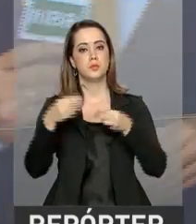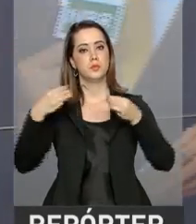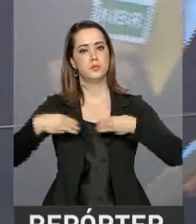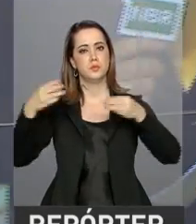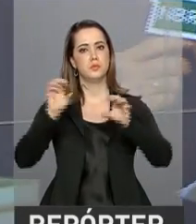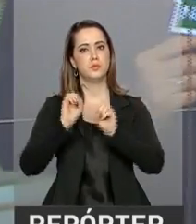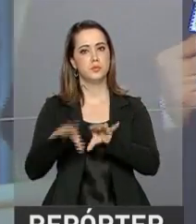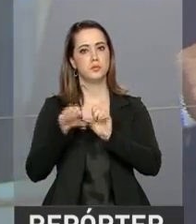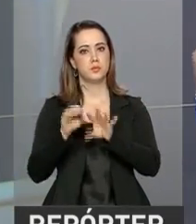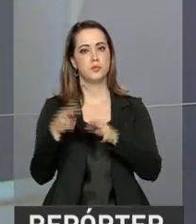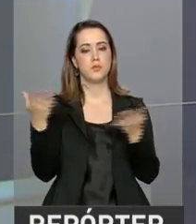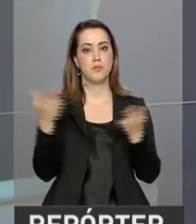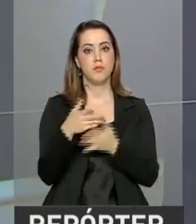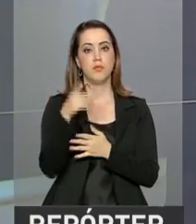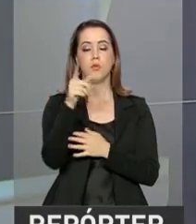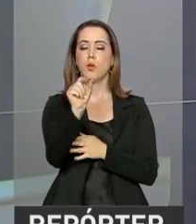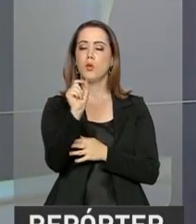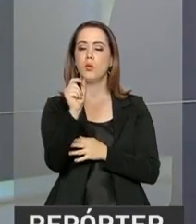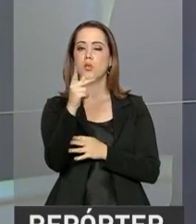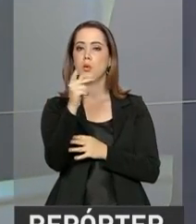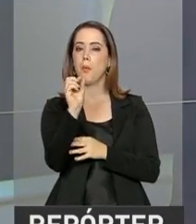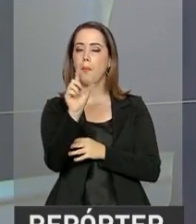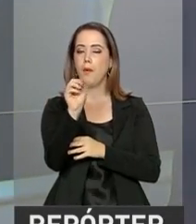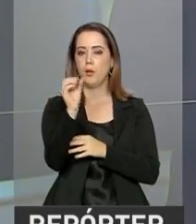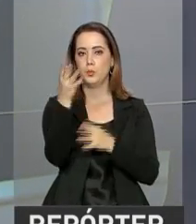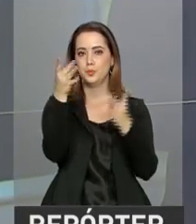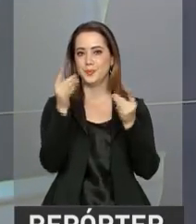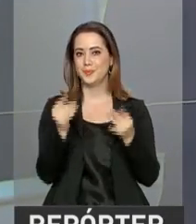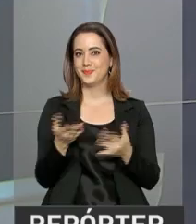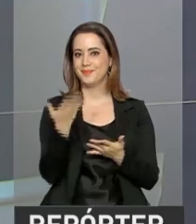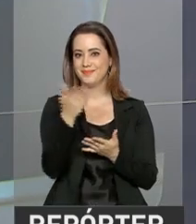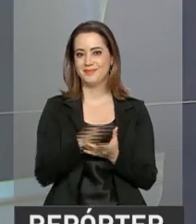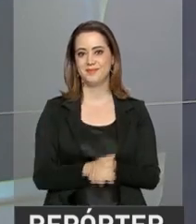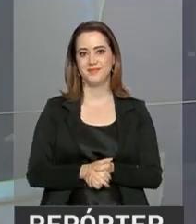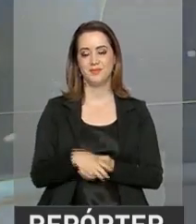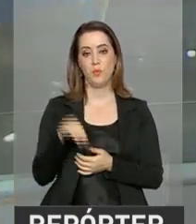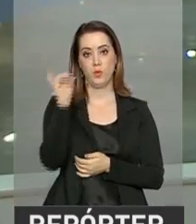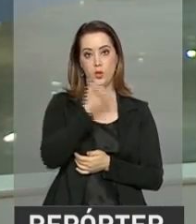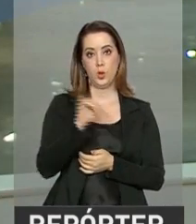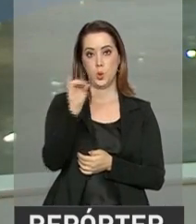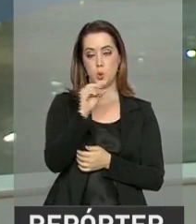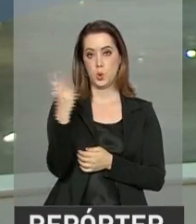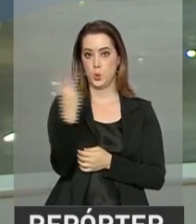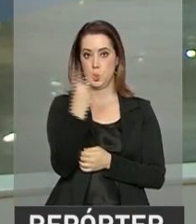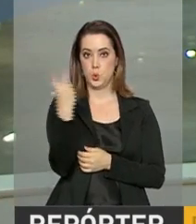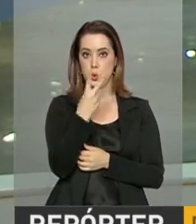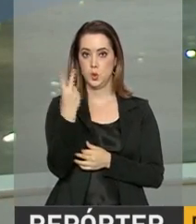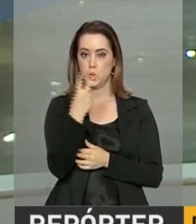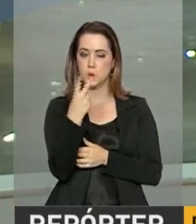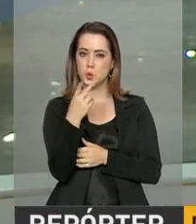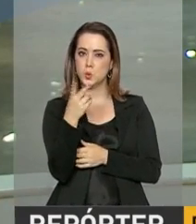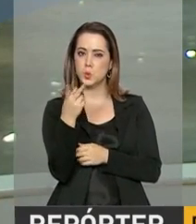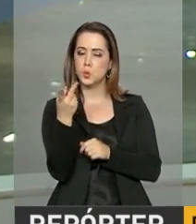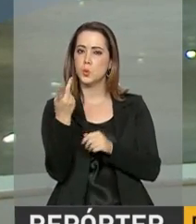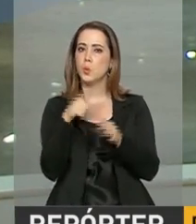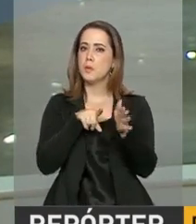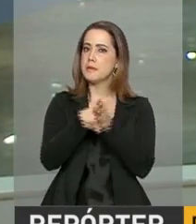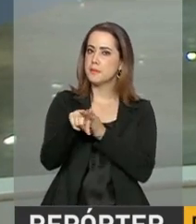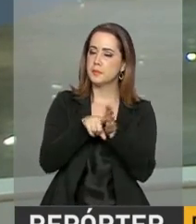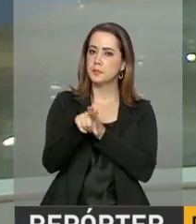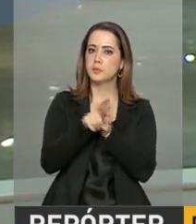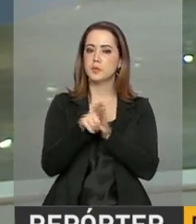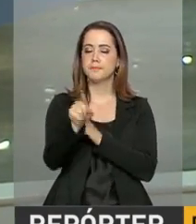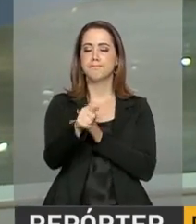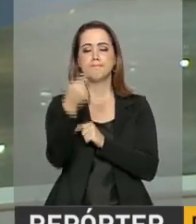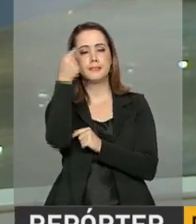informações para a gente diz prêmio olá paulo rolla zé luís são dois concursos que vão selecionar tanto idéias quanto